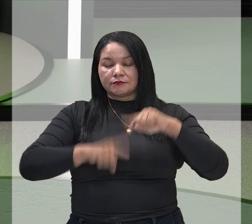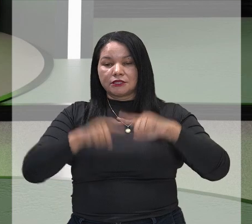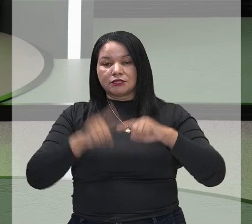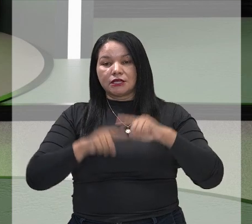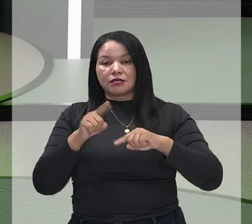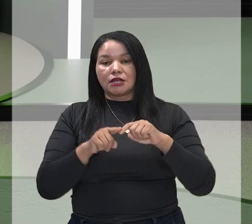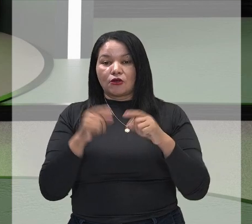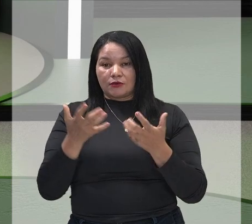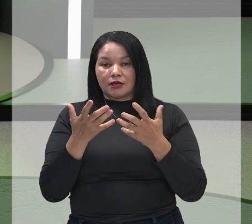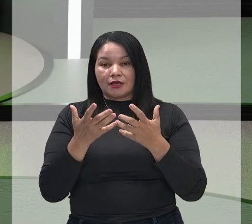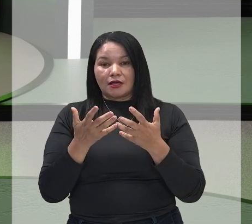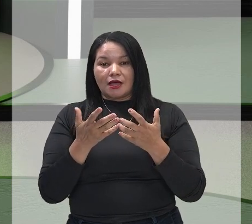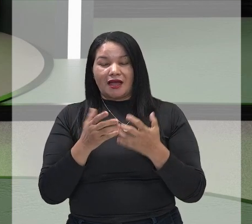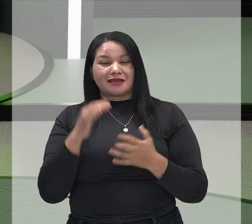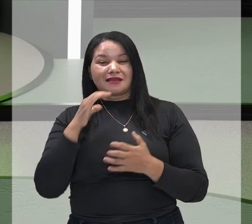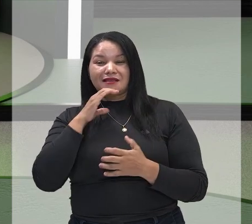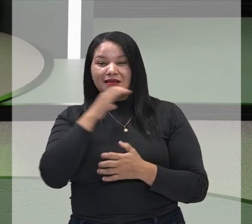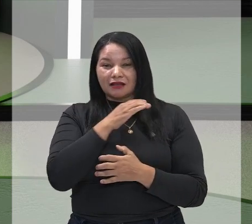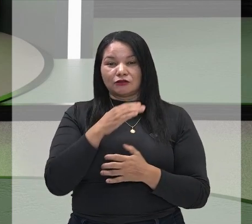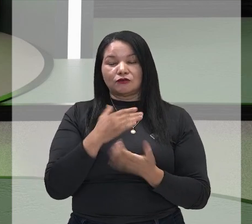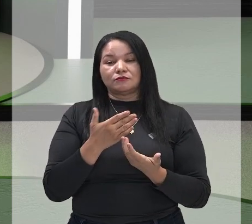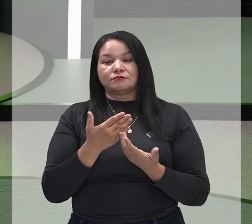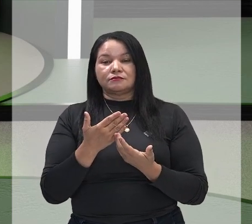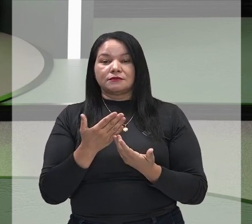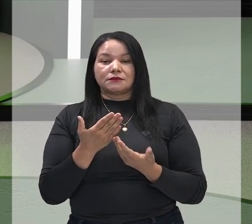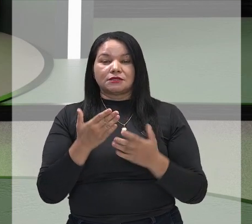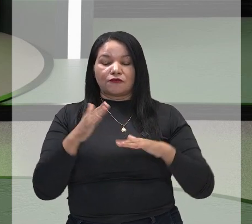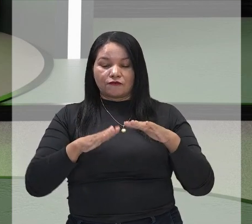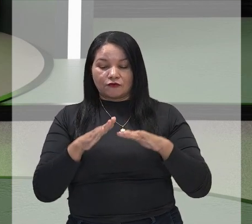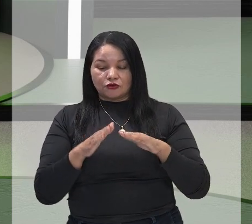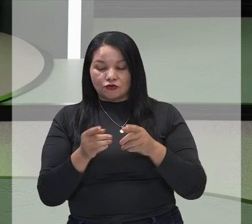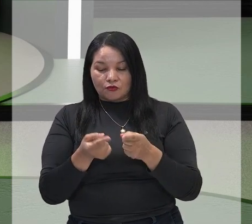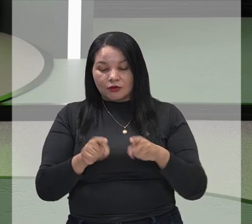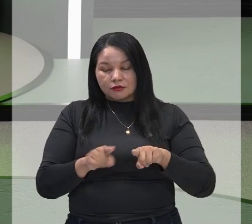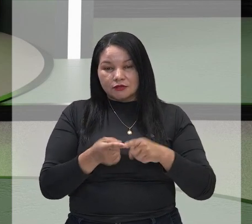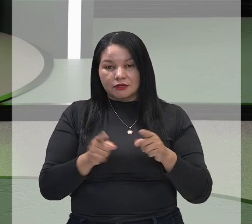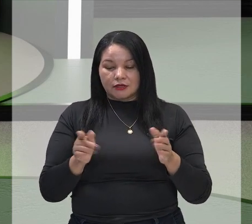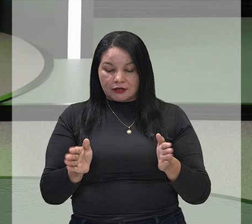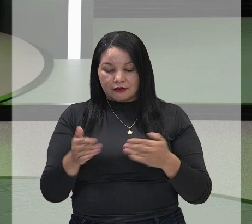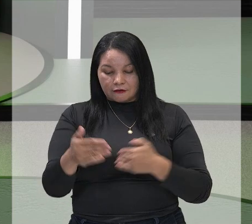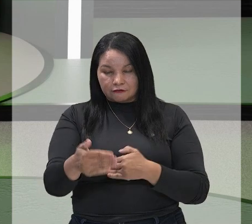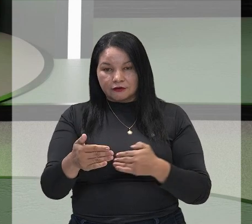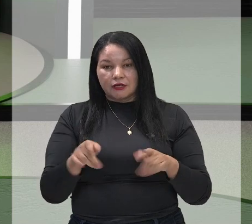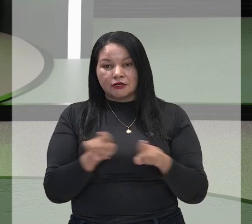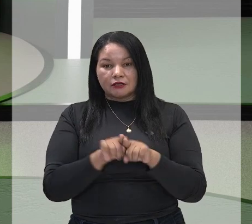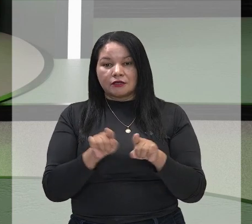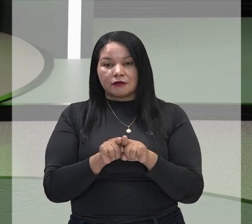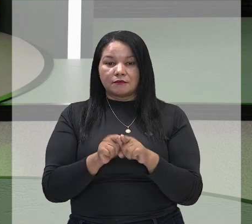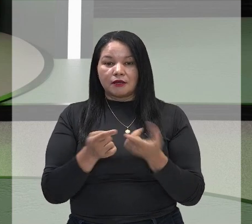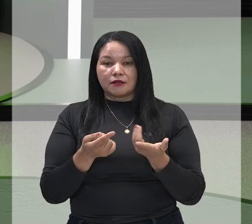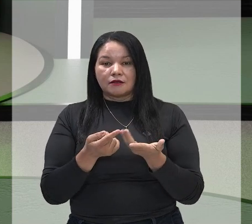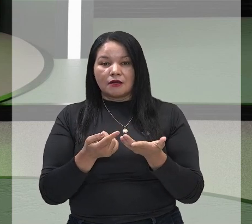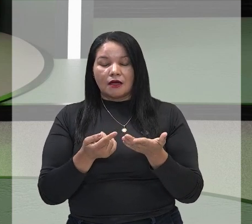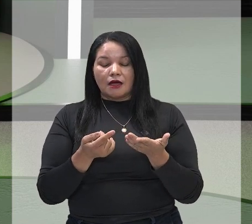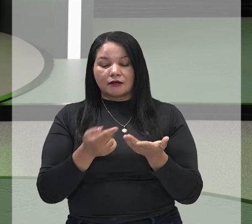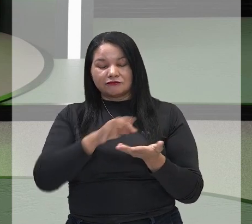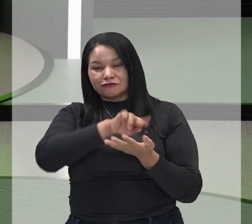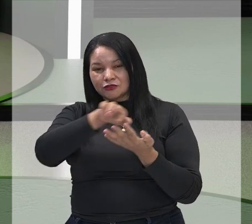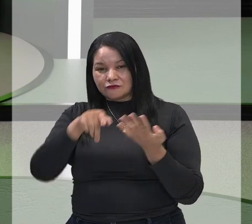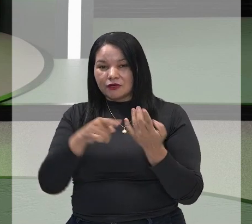calor ali no equipamento. Às vezes é numa assadeira, numa torradeira, no chuveiro elétrico,